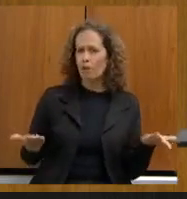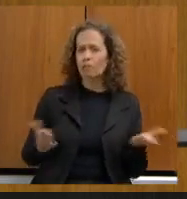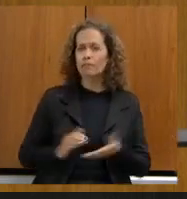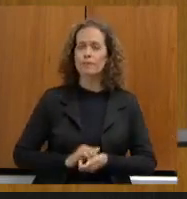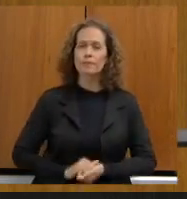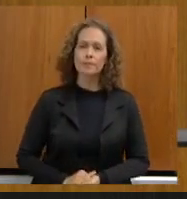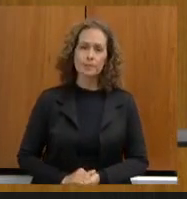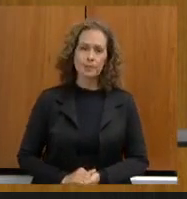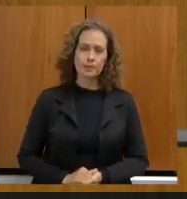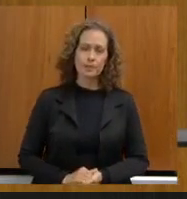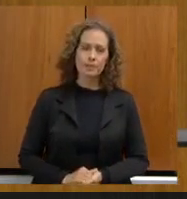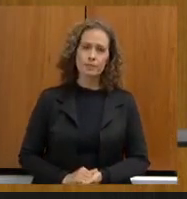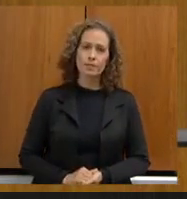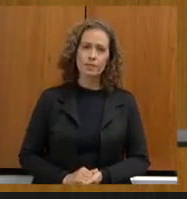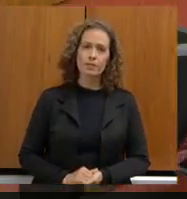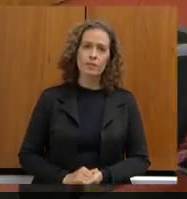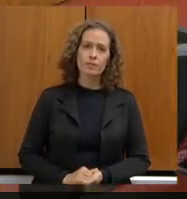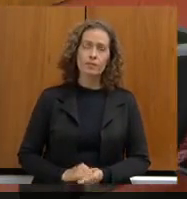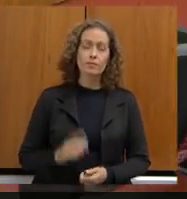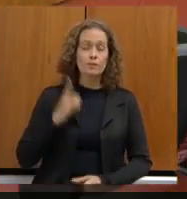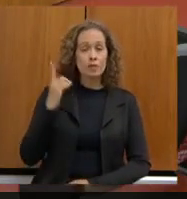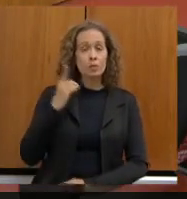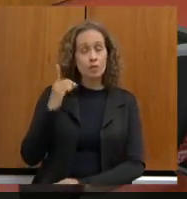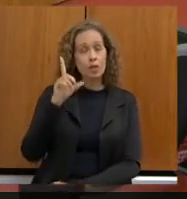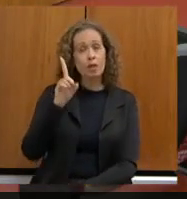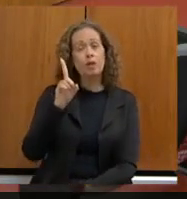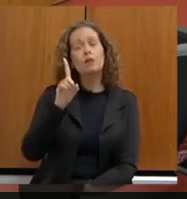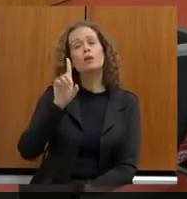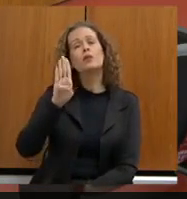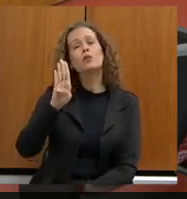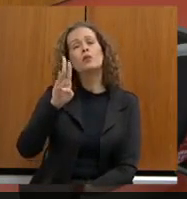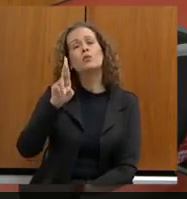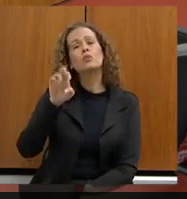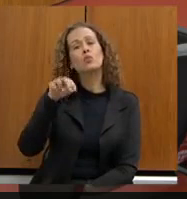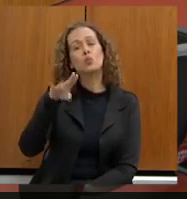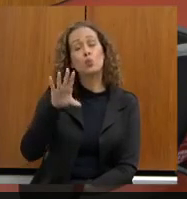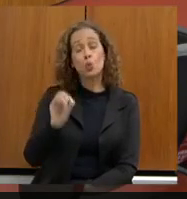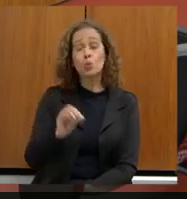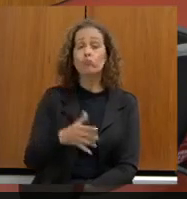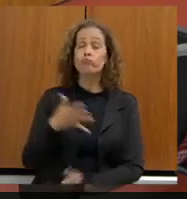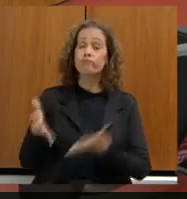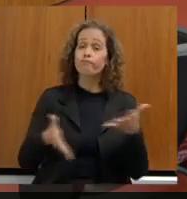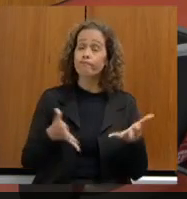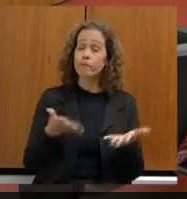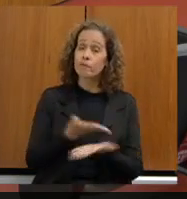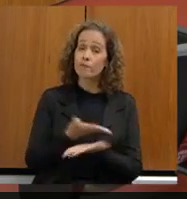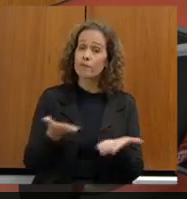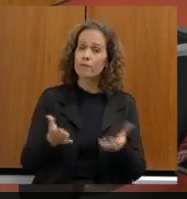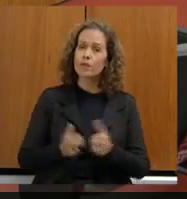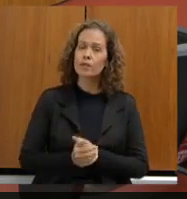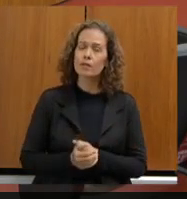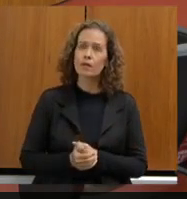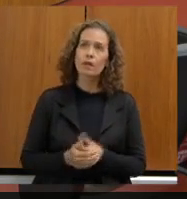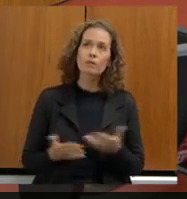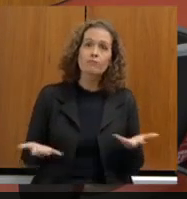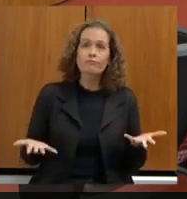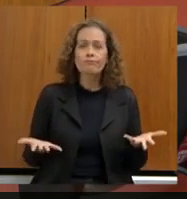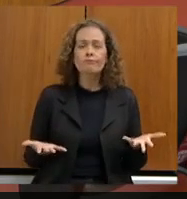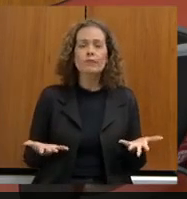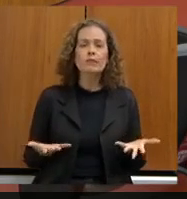difícil Deputado Bruno engler eu confesso aqui a você que eu não teria